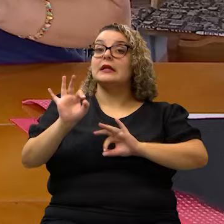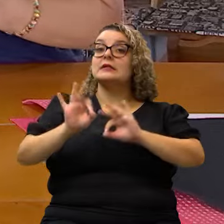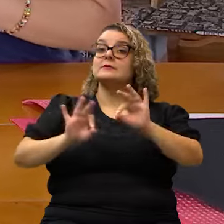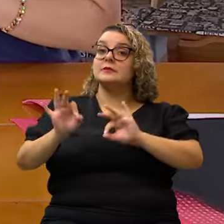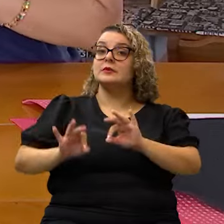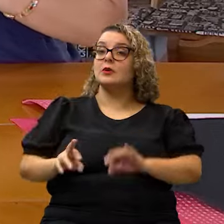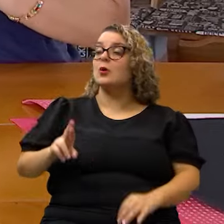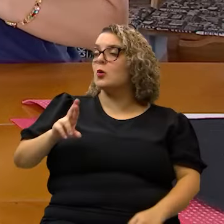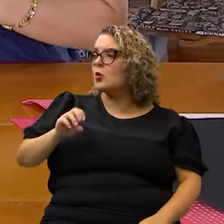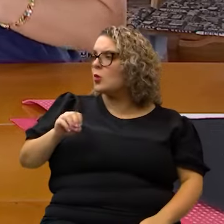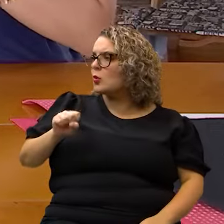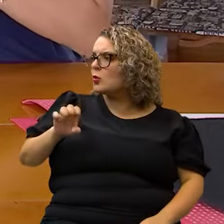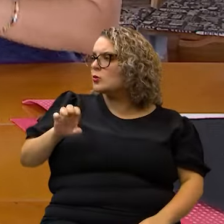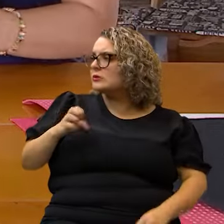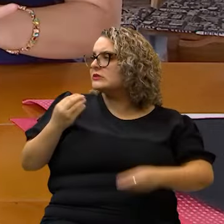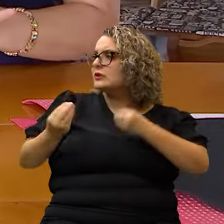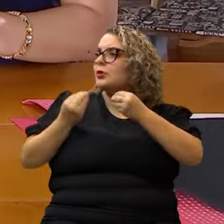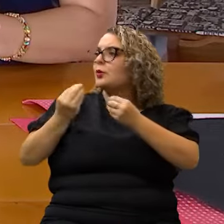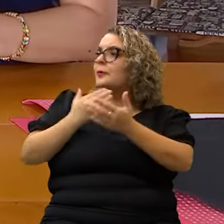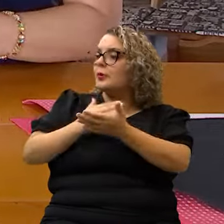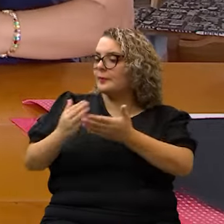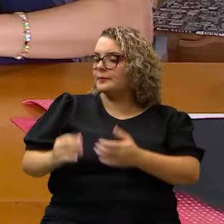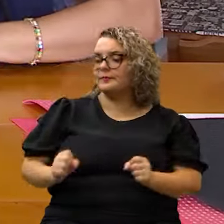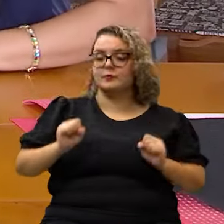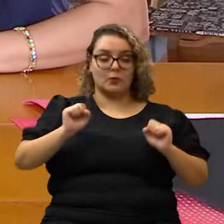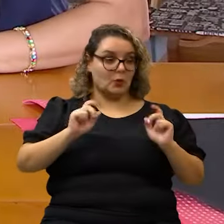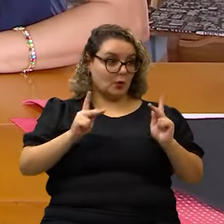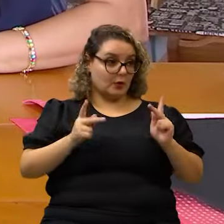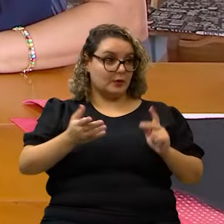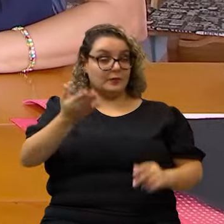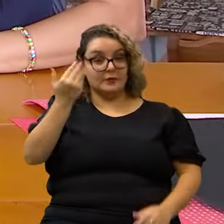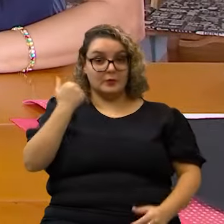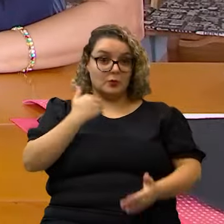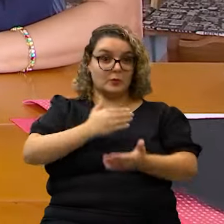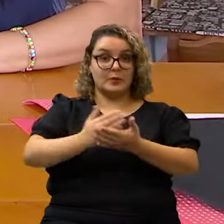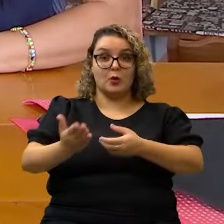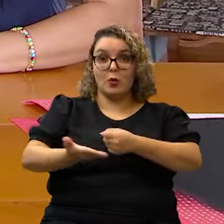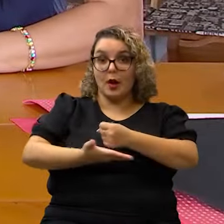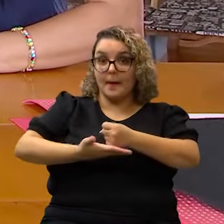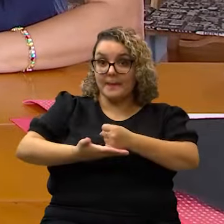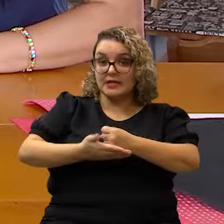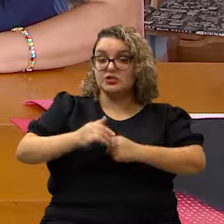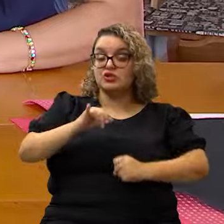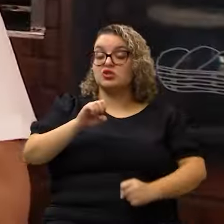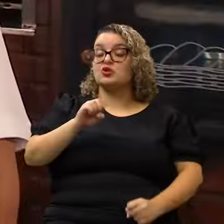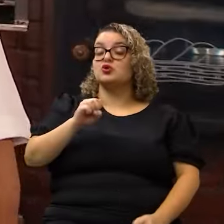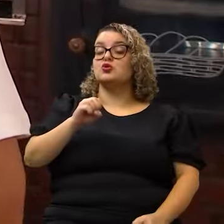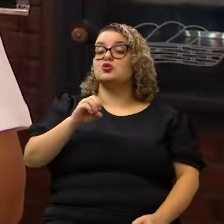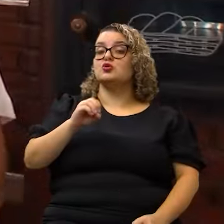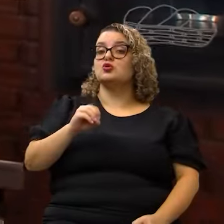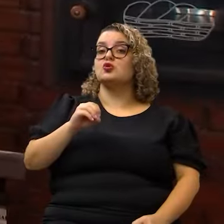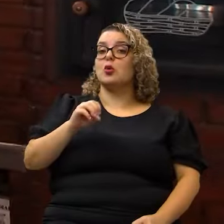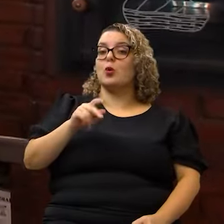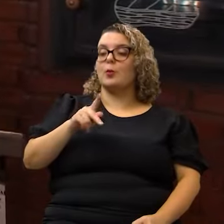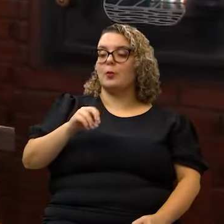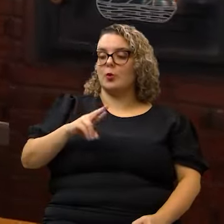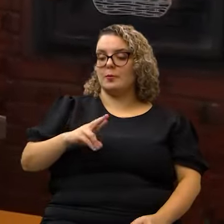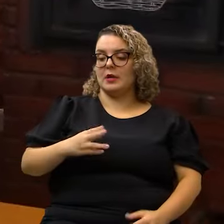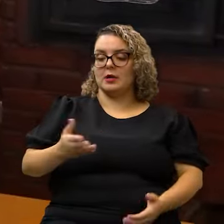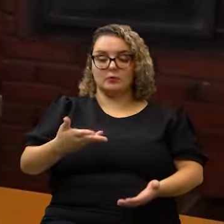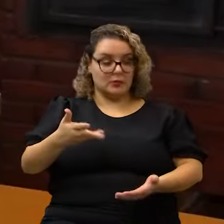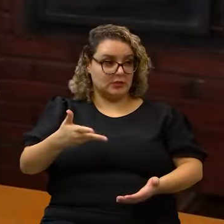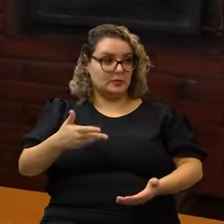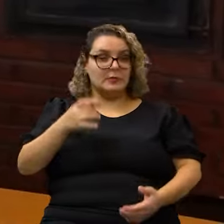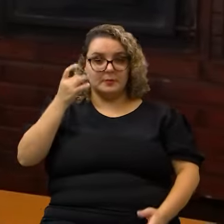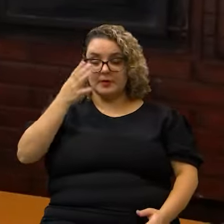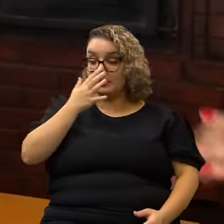Materiais separados, Rose, como que a gente começa? Ok, vamos começar com a base de isopor. Mas eu já adiantei uma aqui para